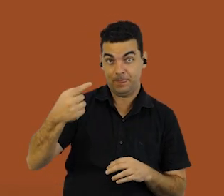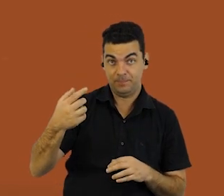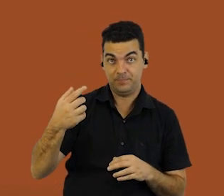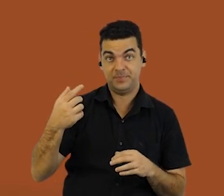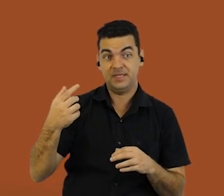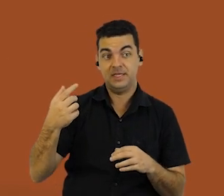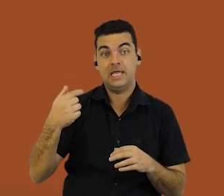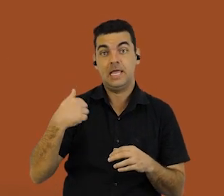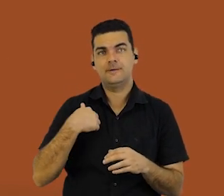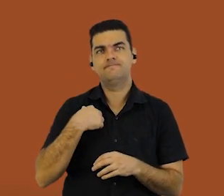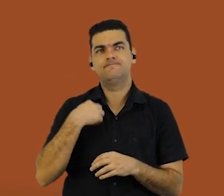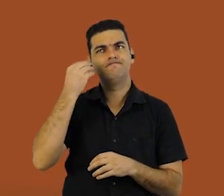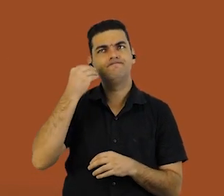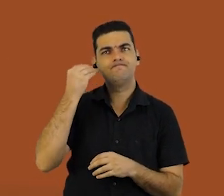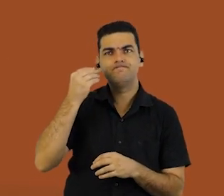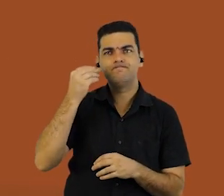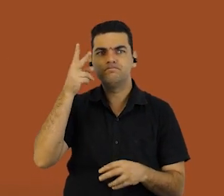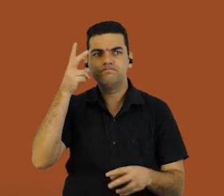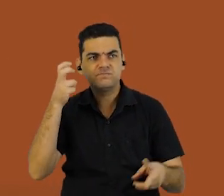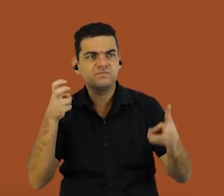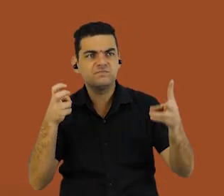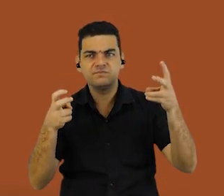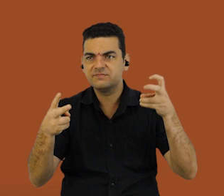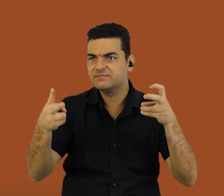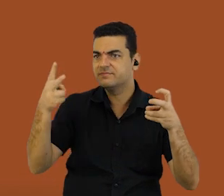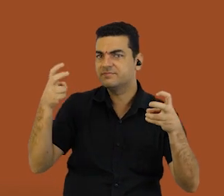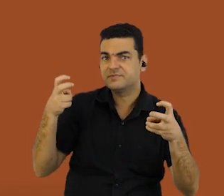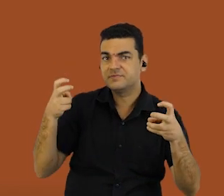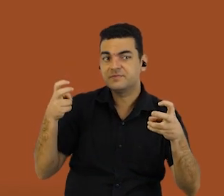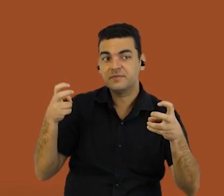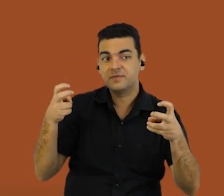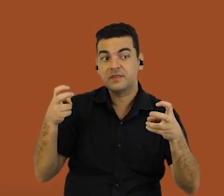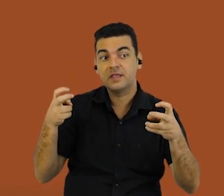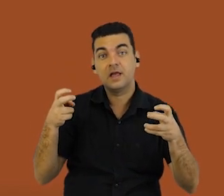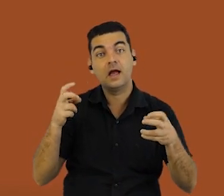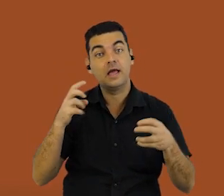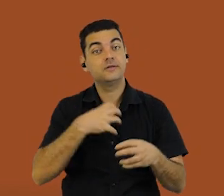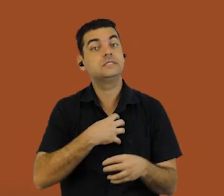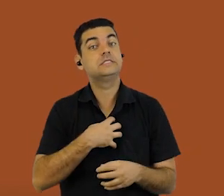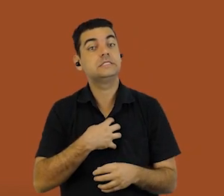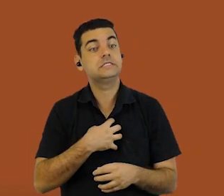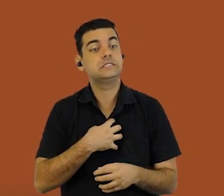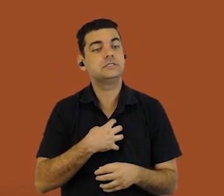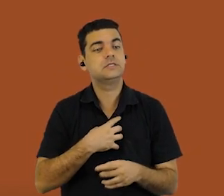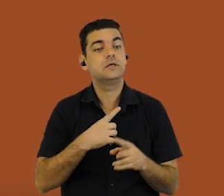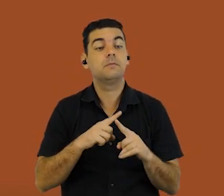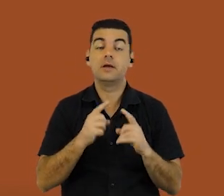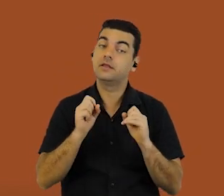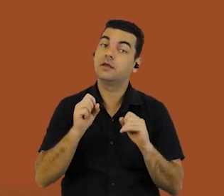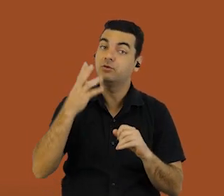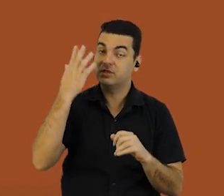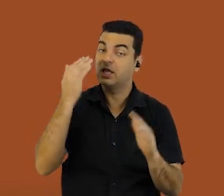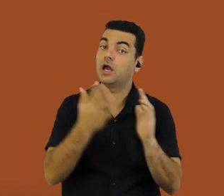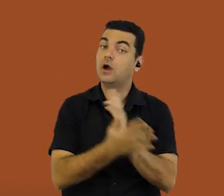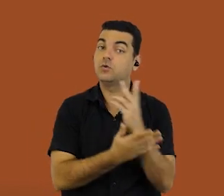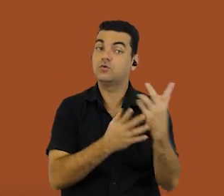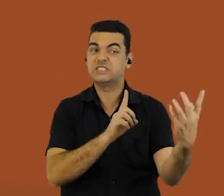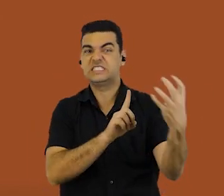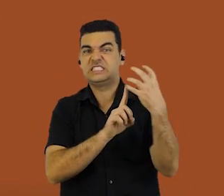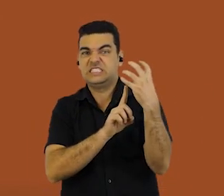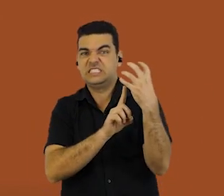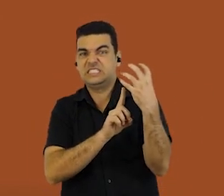descobrir, enquanto negro no mundo, as feridas ficaram expostas. As feridas, tanto que o